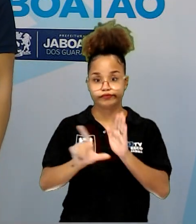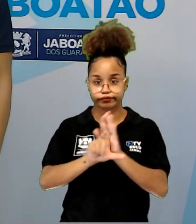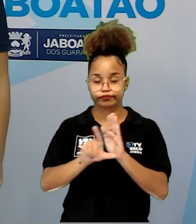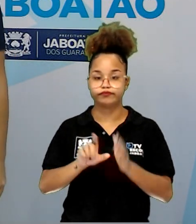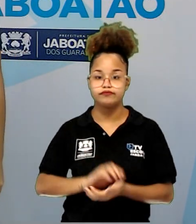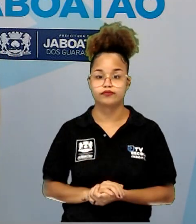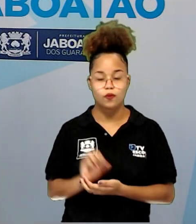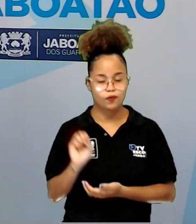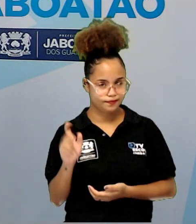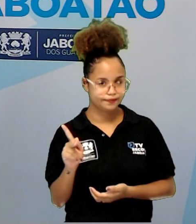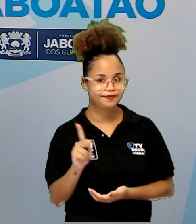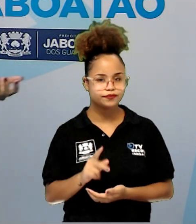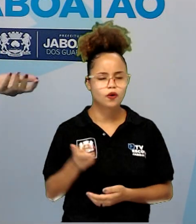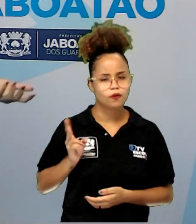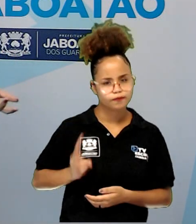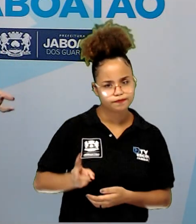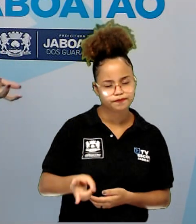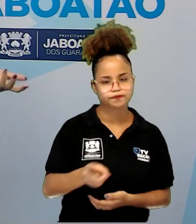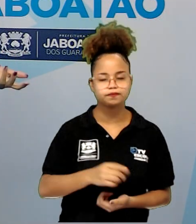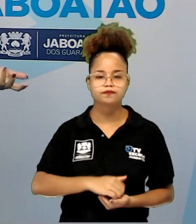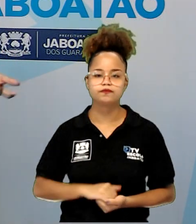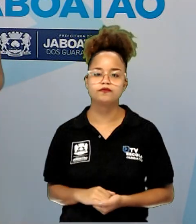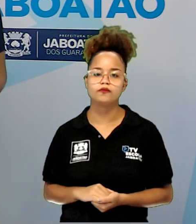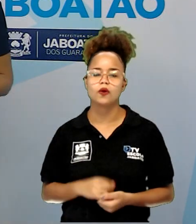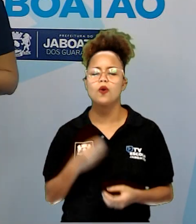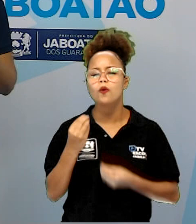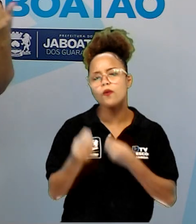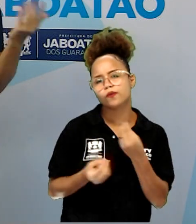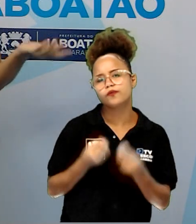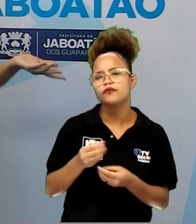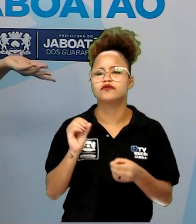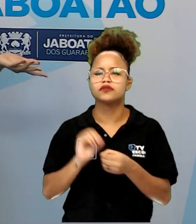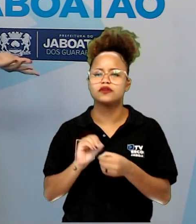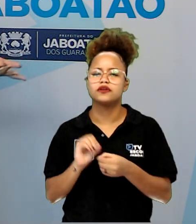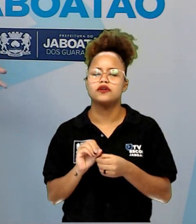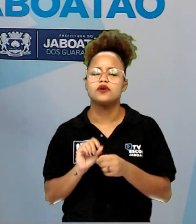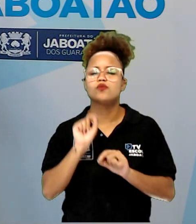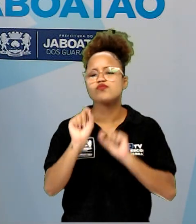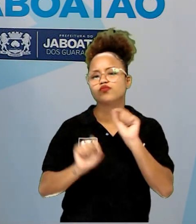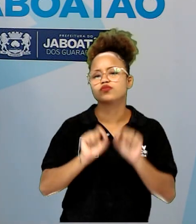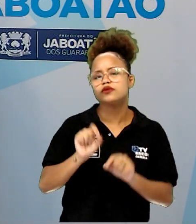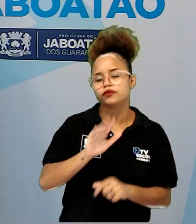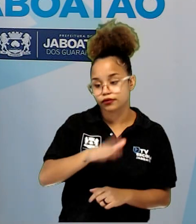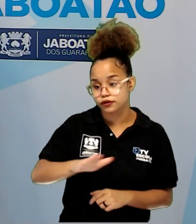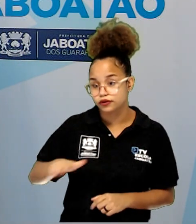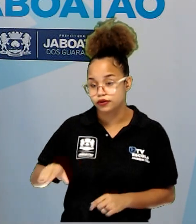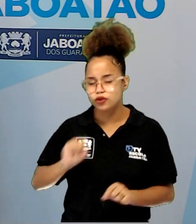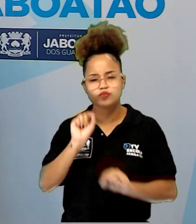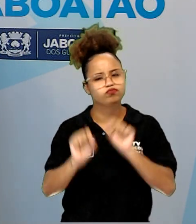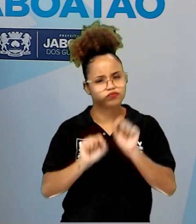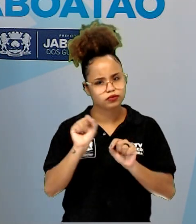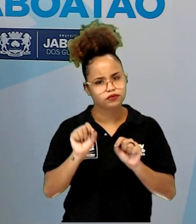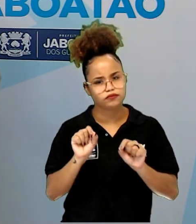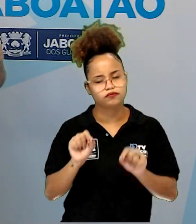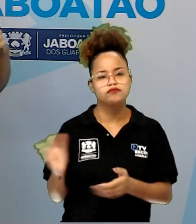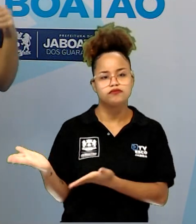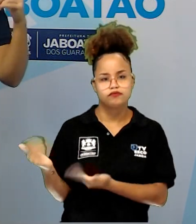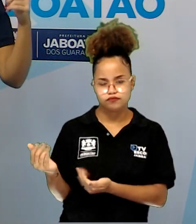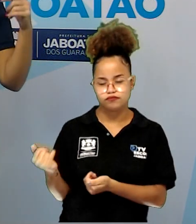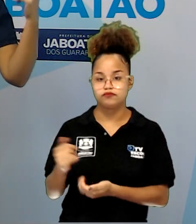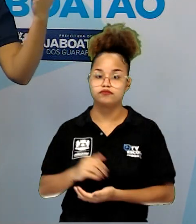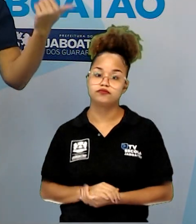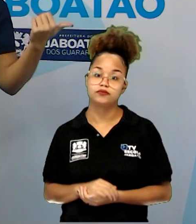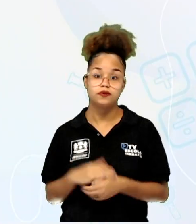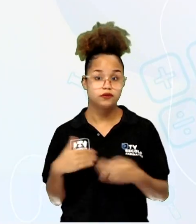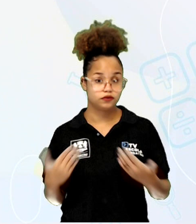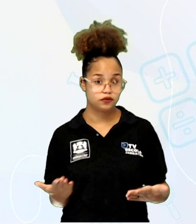Continuando. Como nós fazemos para definir o que é criança e o que é adolescente? De acordo com